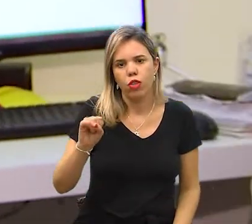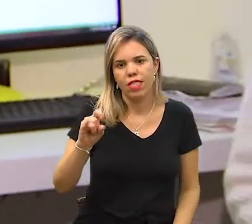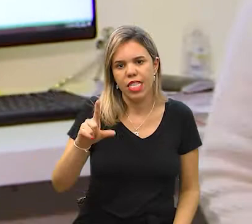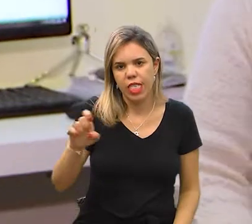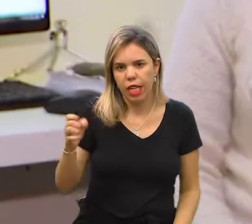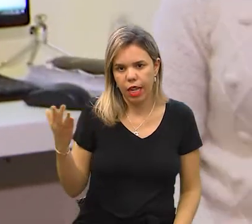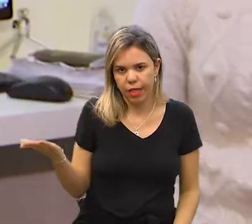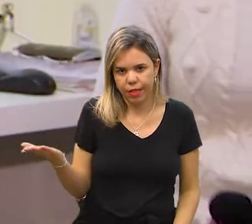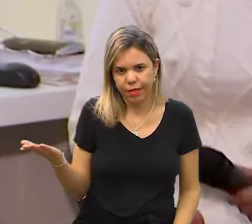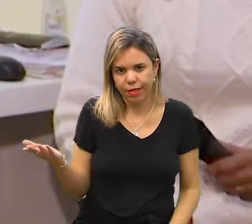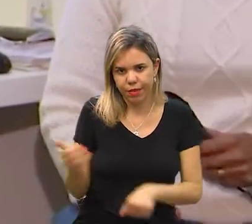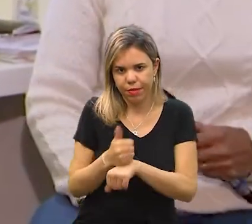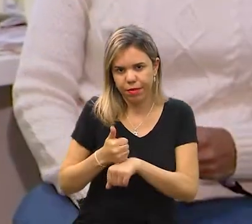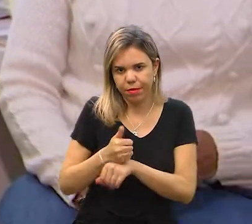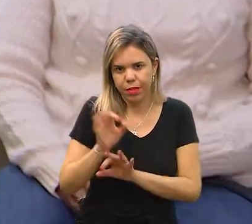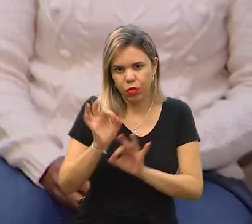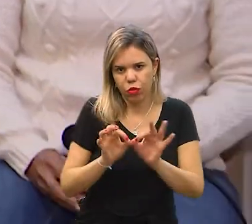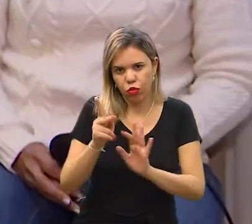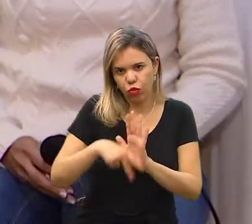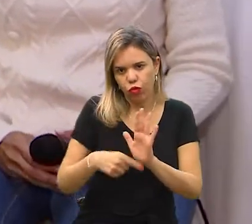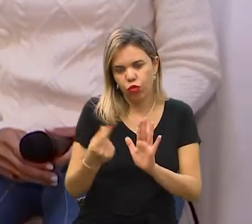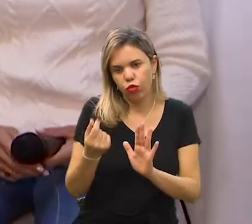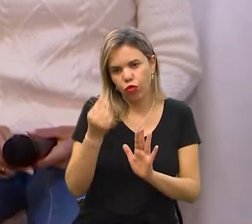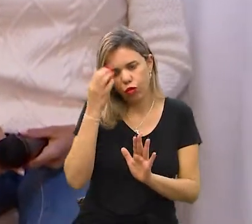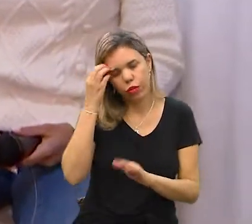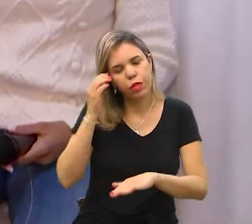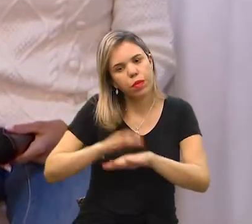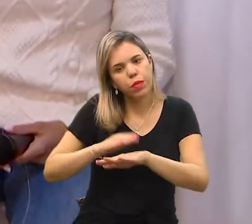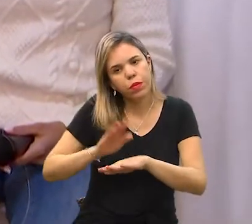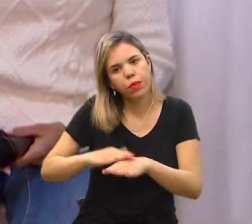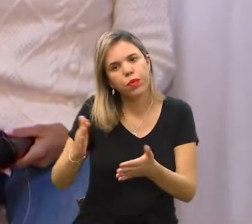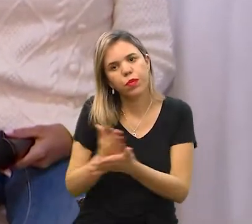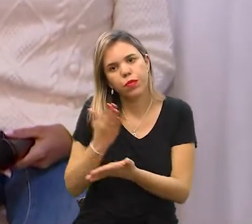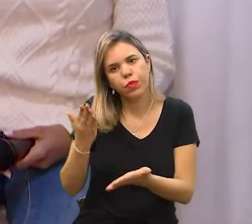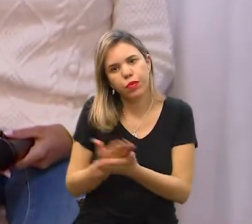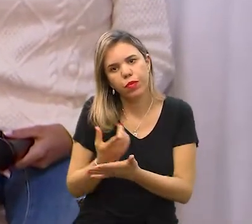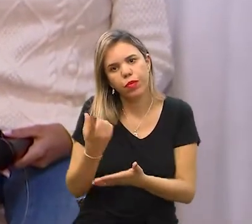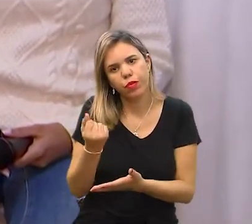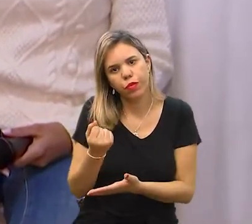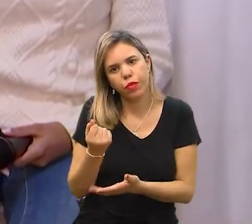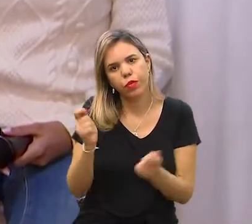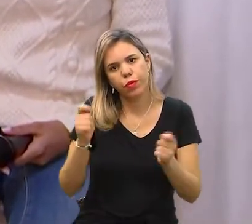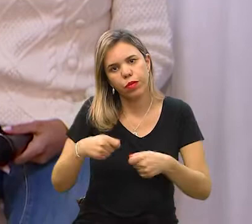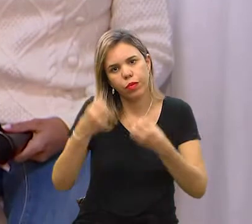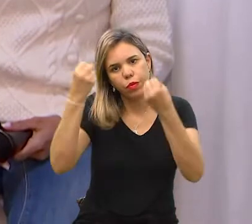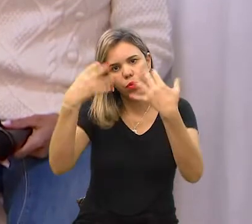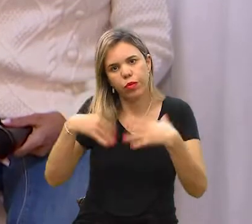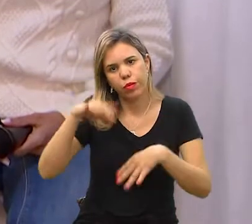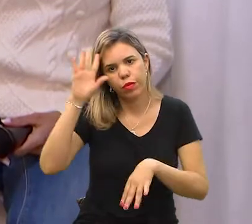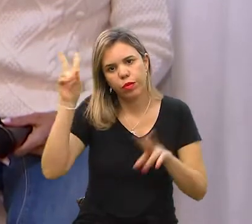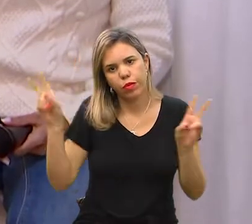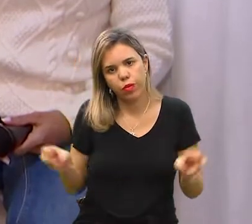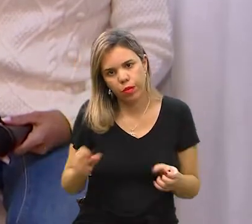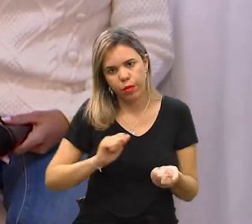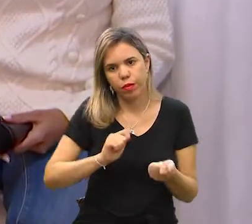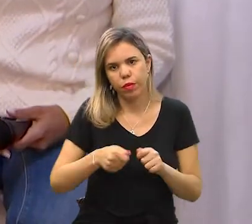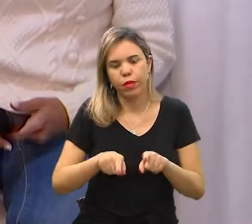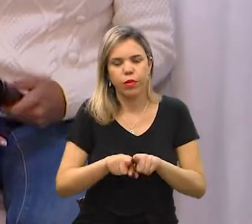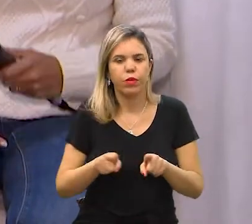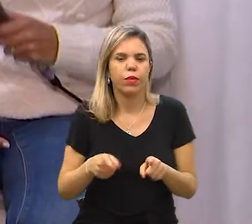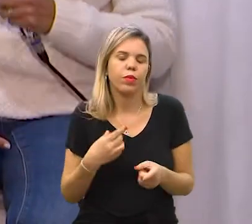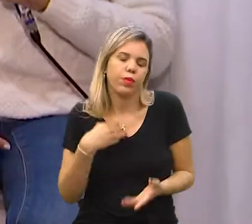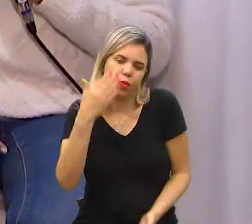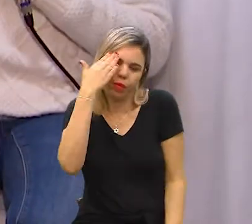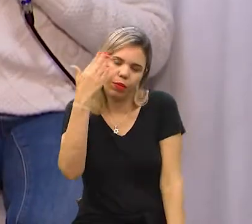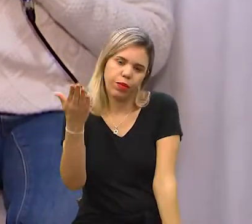que está aqui ao meu lado. Ela é planejadora financeira, é também autora de livros sobre finanças, vai poder nos contar um pouco a respeito dessa modalidade.